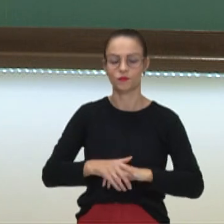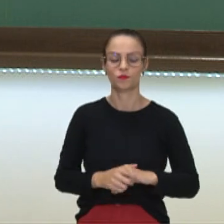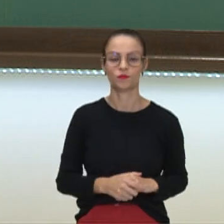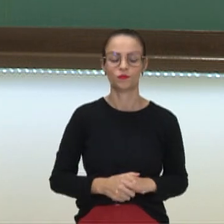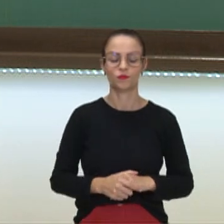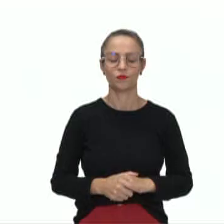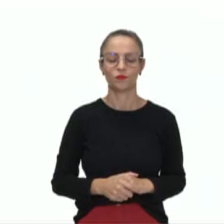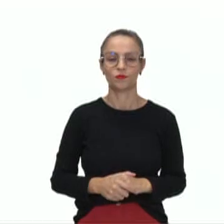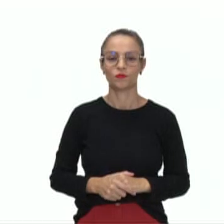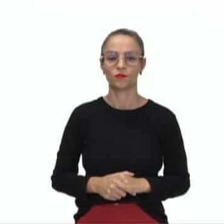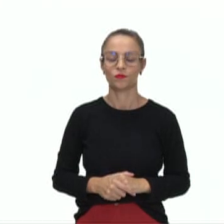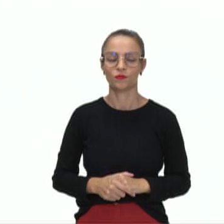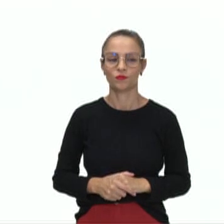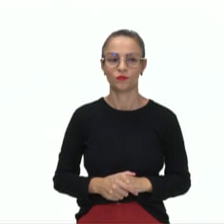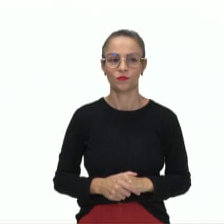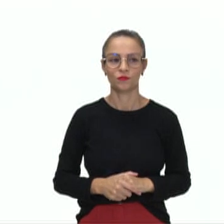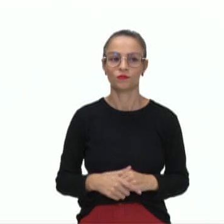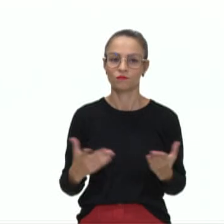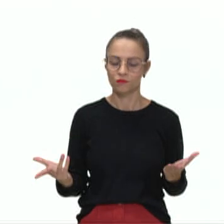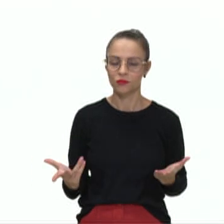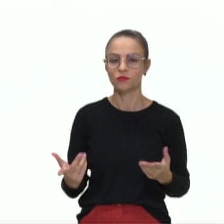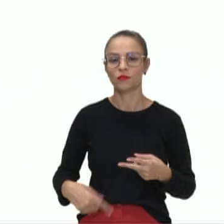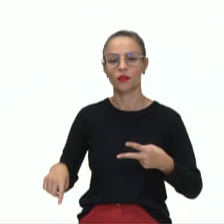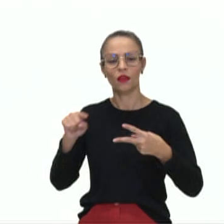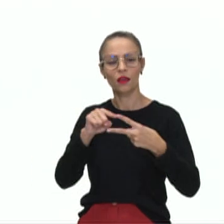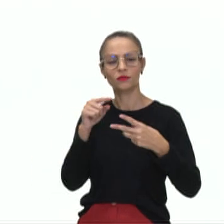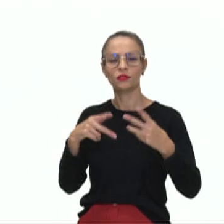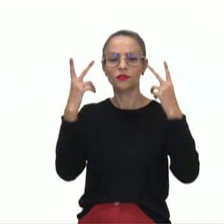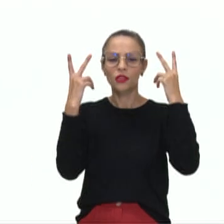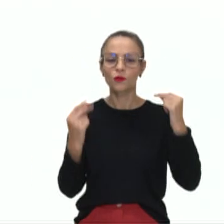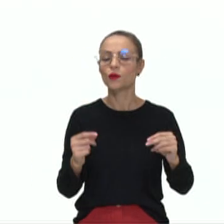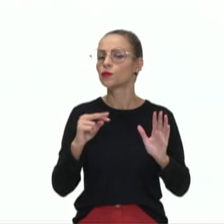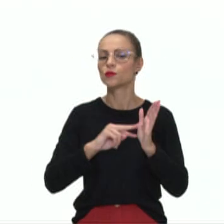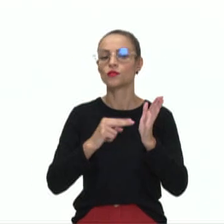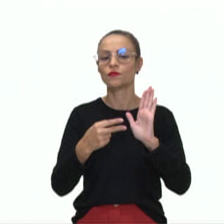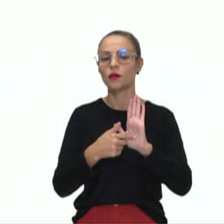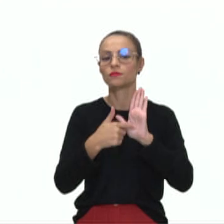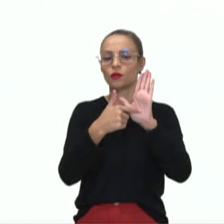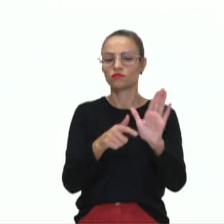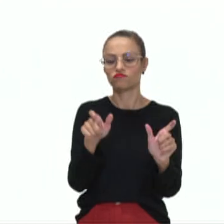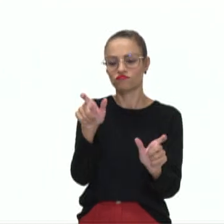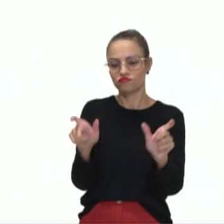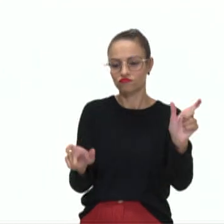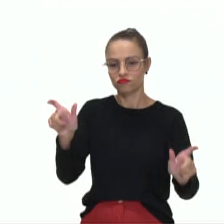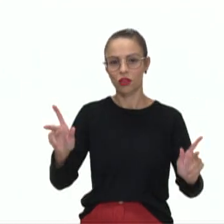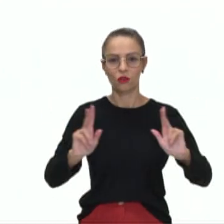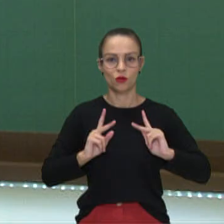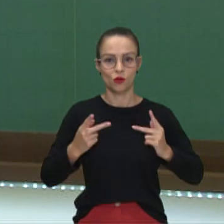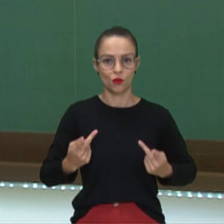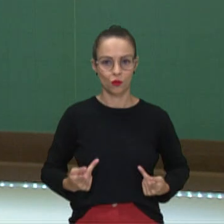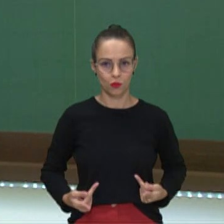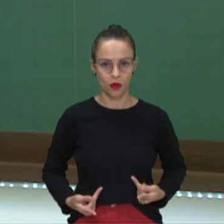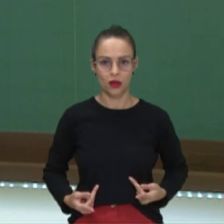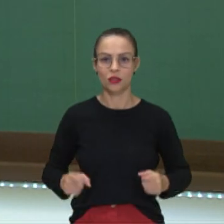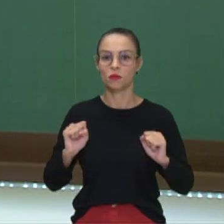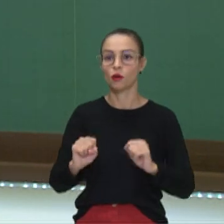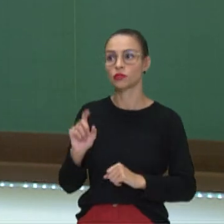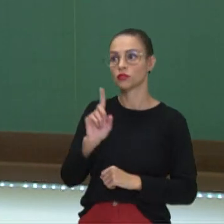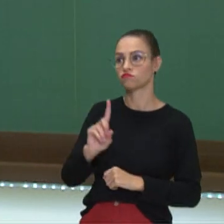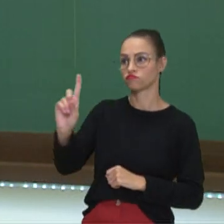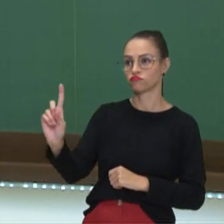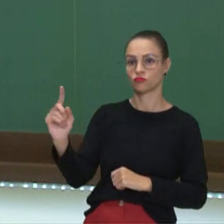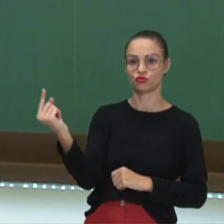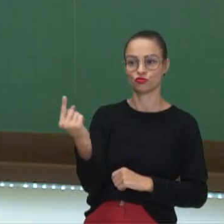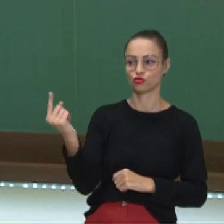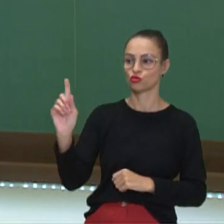Então, motivos naturalistas, representações de figuras humanas, pode ser isoladas ou em grupo,